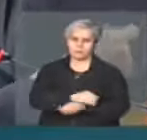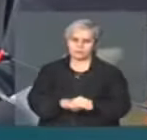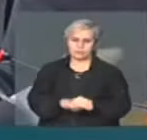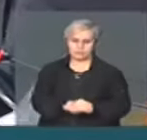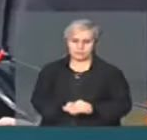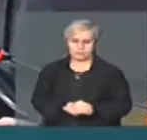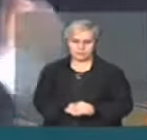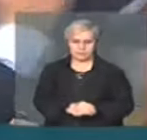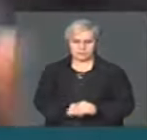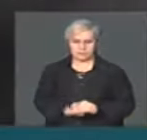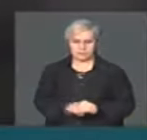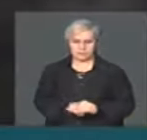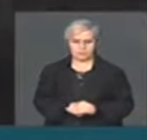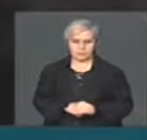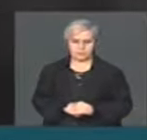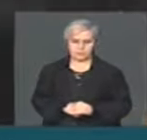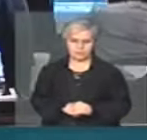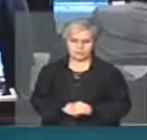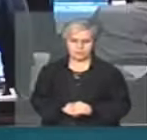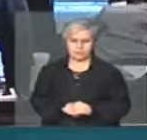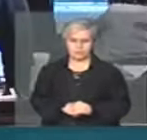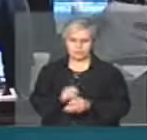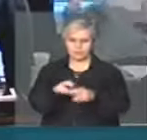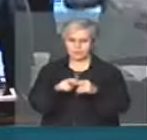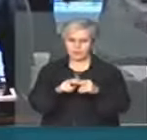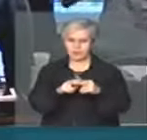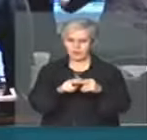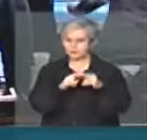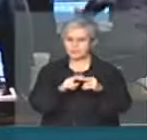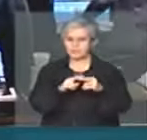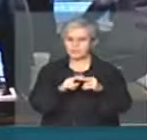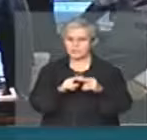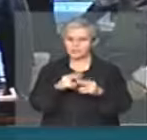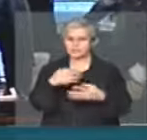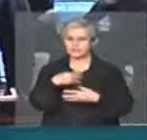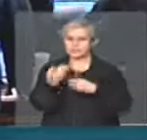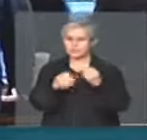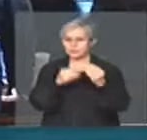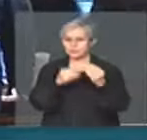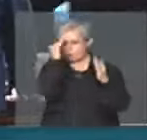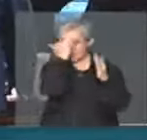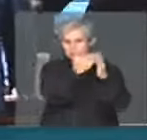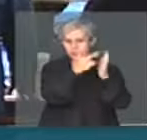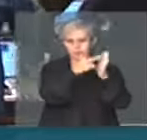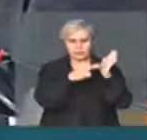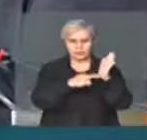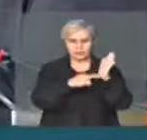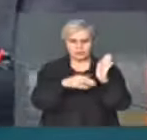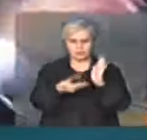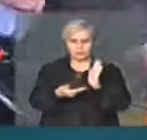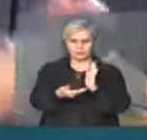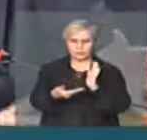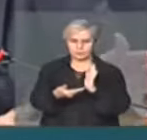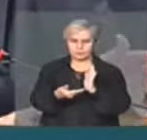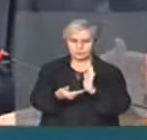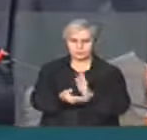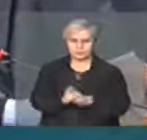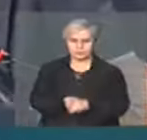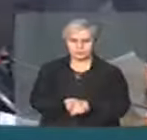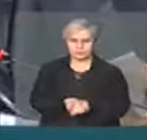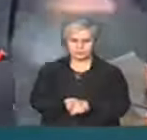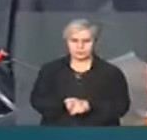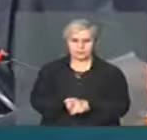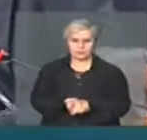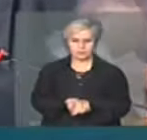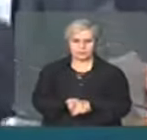Brasil volta assim. Na forma de interpretar o regimento e na forma de conduzir as matérias da casa. Nós votamos elogio, nessa presidente.